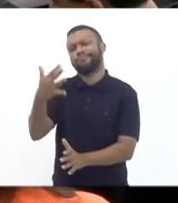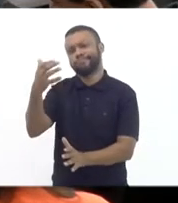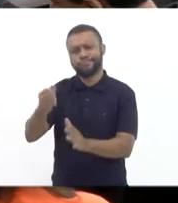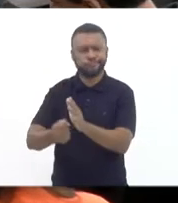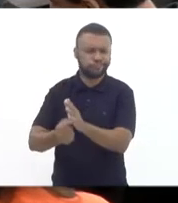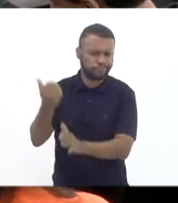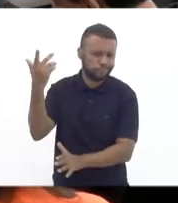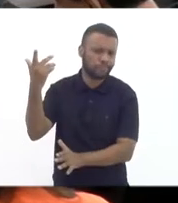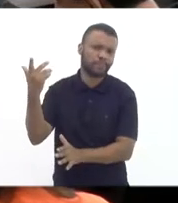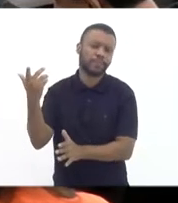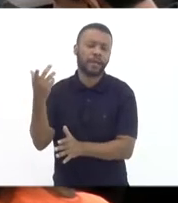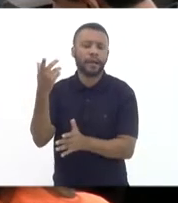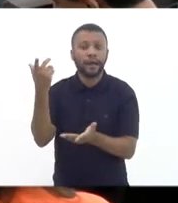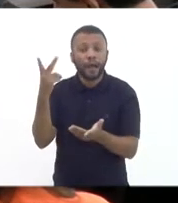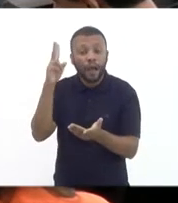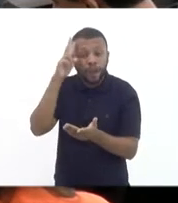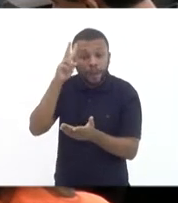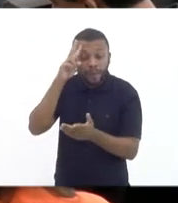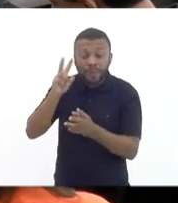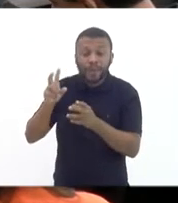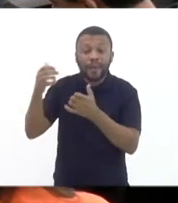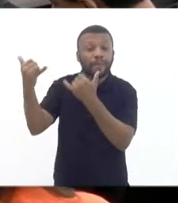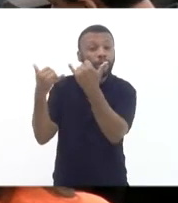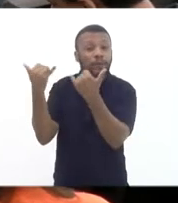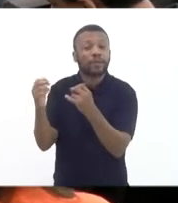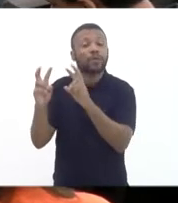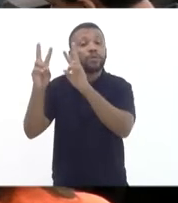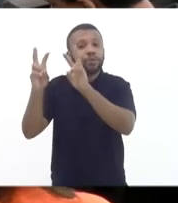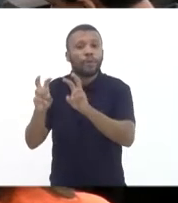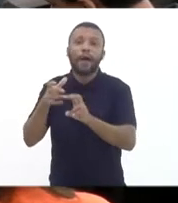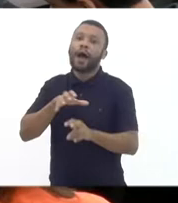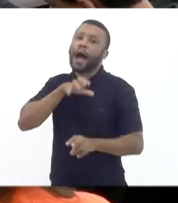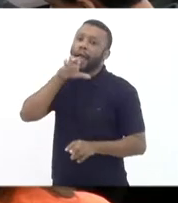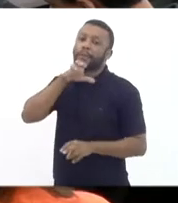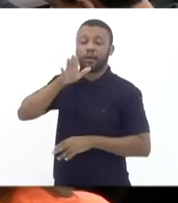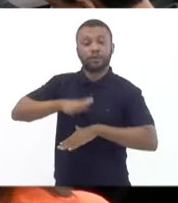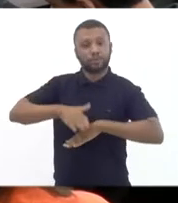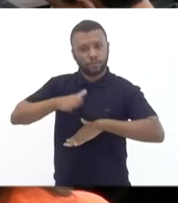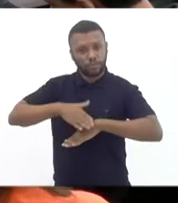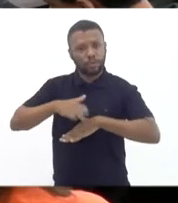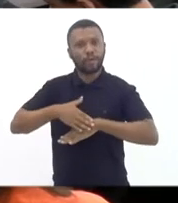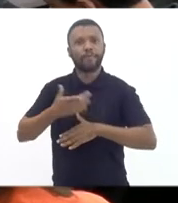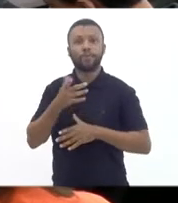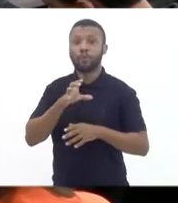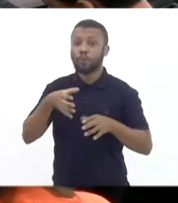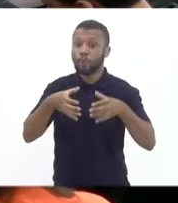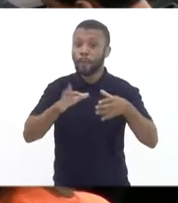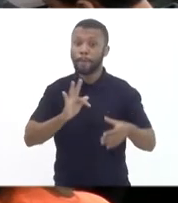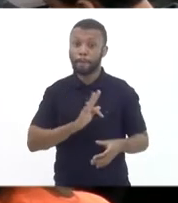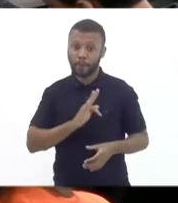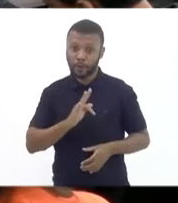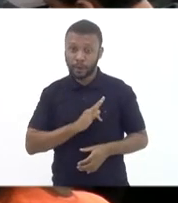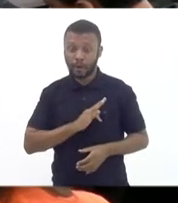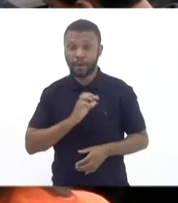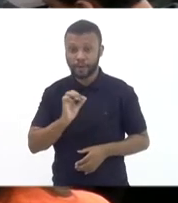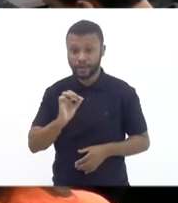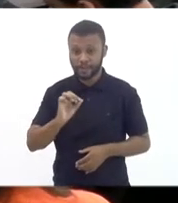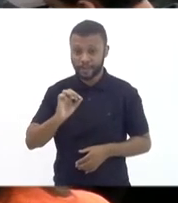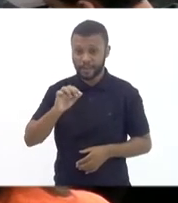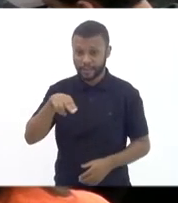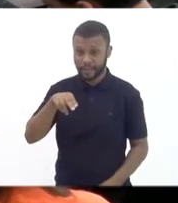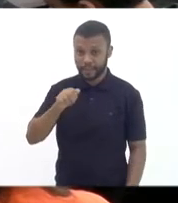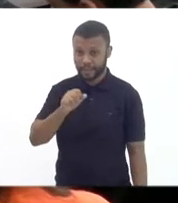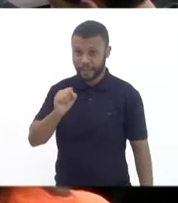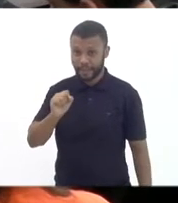conta, de animais de resgate que eu fiz com a Polícia Civil. Hoje a gente tem um grupo de policiais chamado Nas Garras da Lei, que faz um